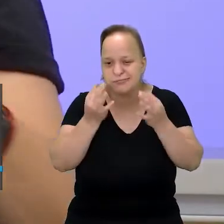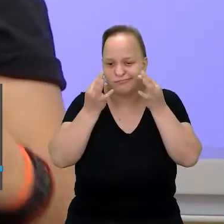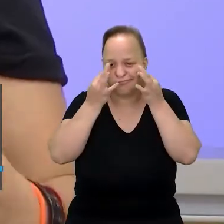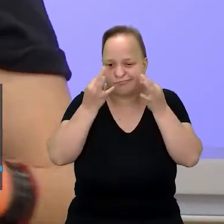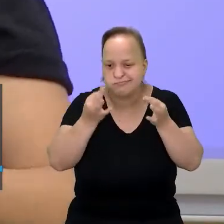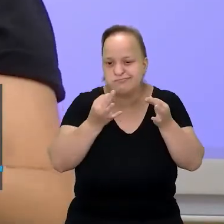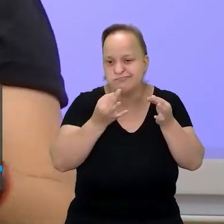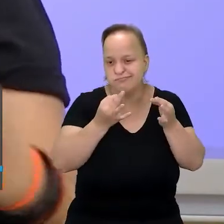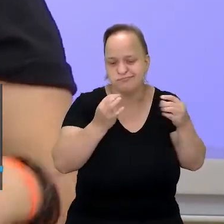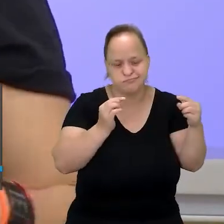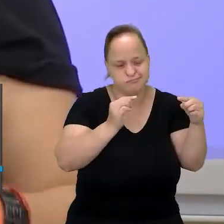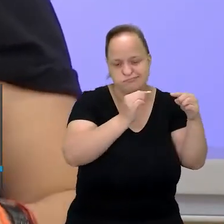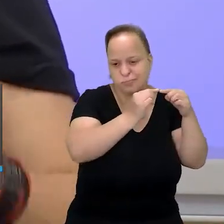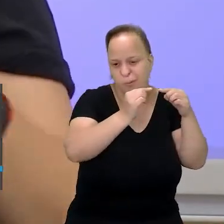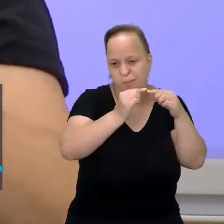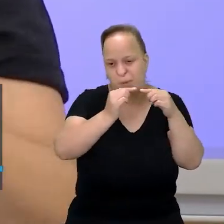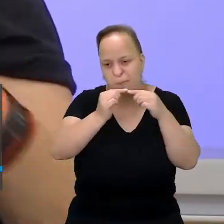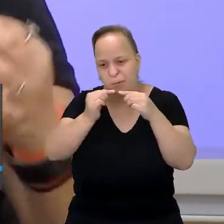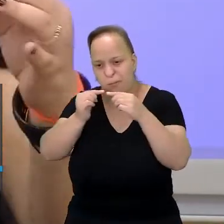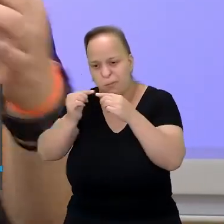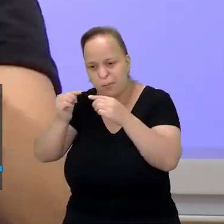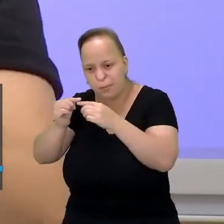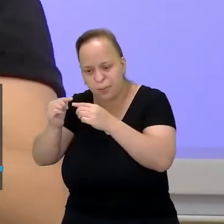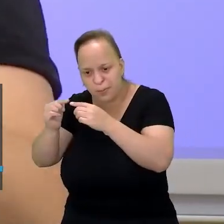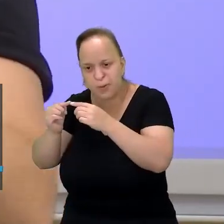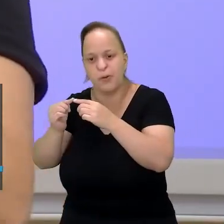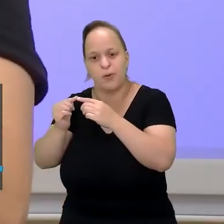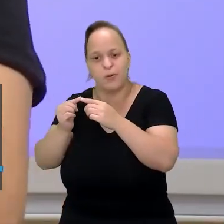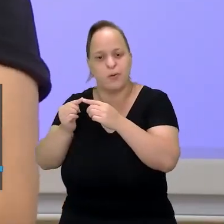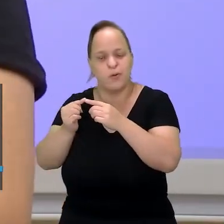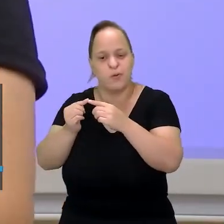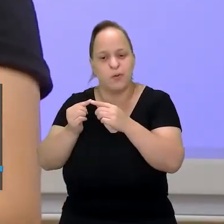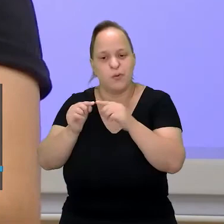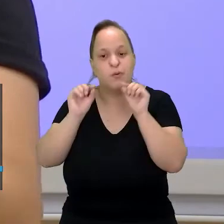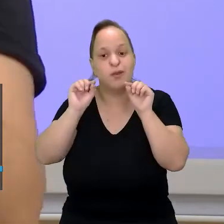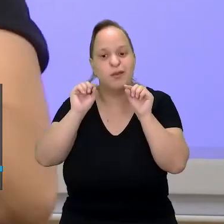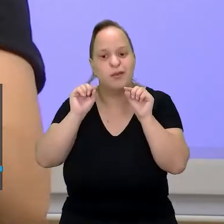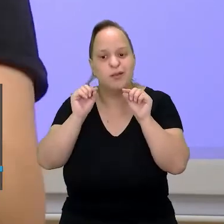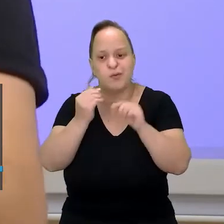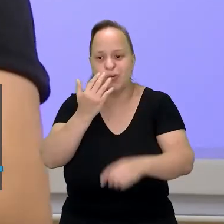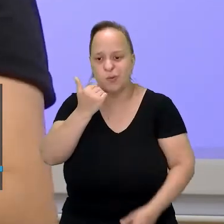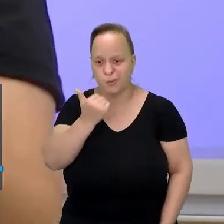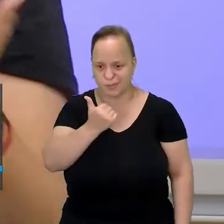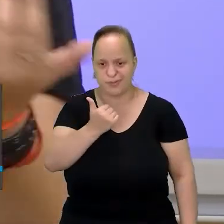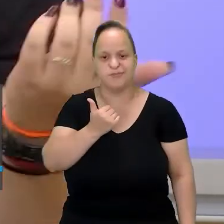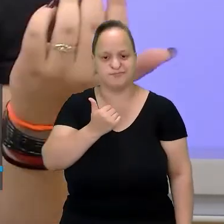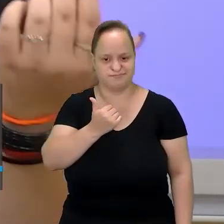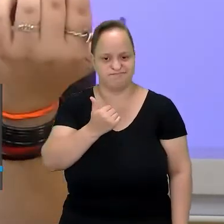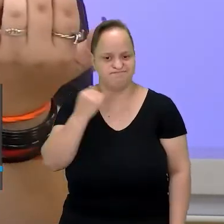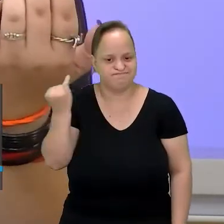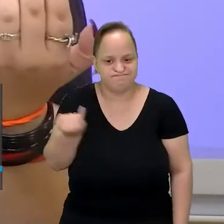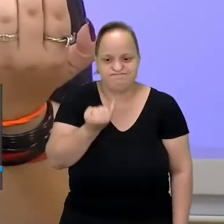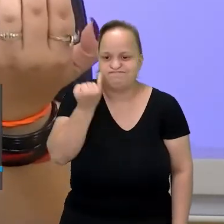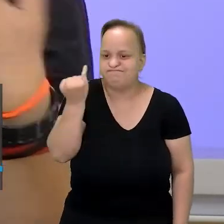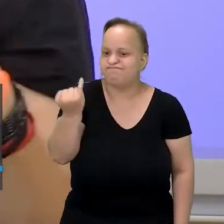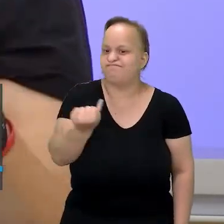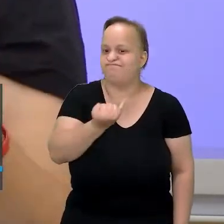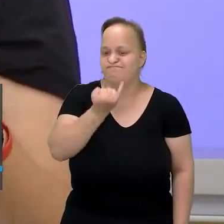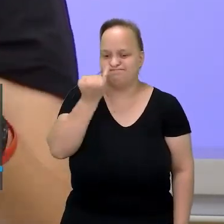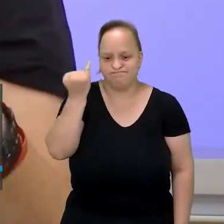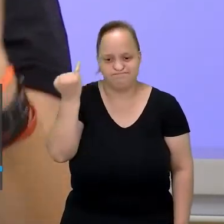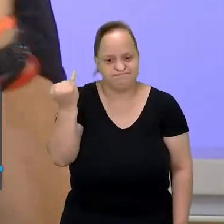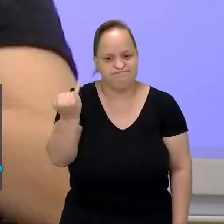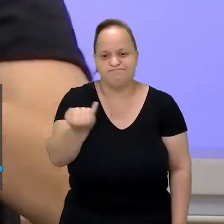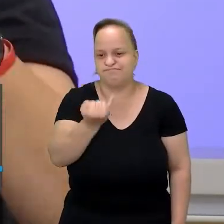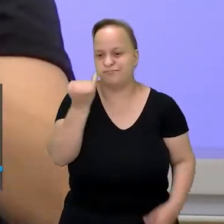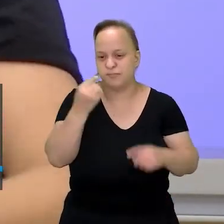as nossas relações, querendo ou não, elas vão se ligar por esse fator. É muito importante pra gente, entendeu?